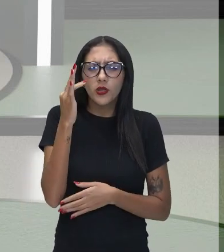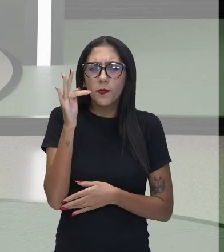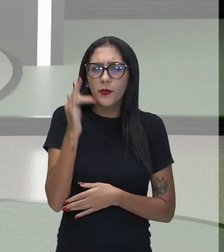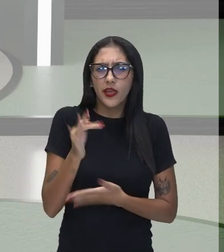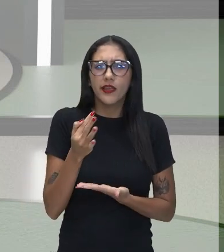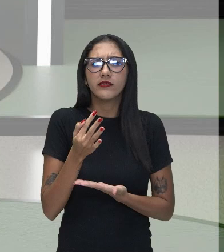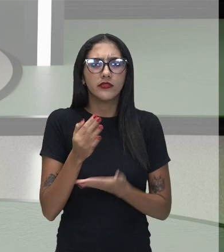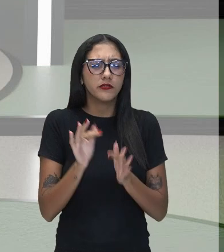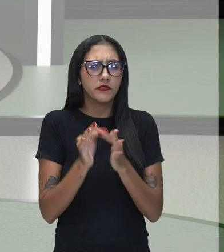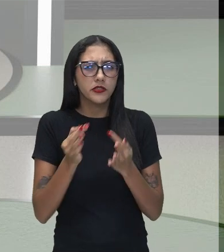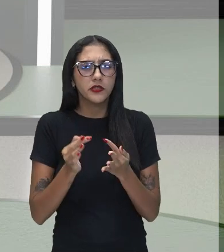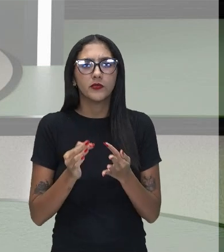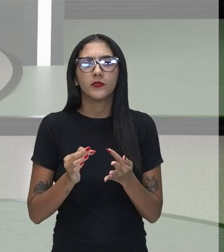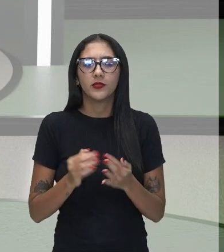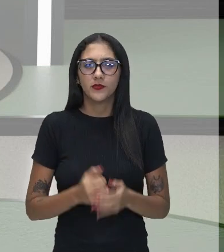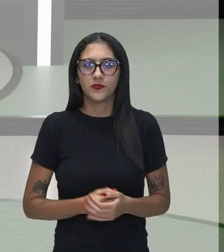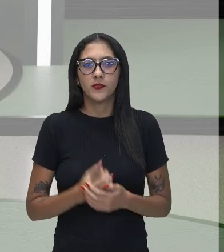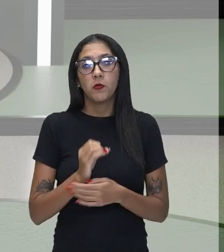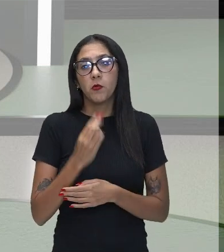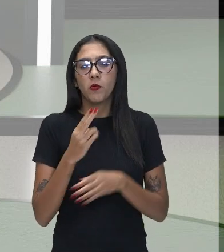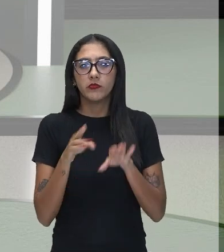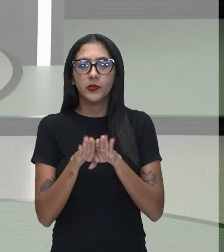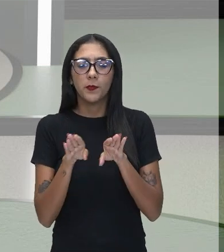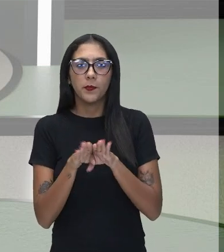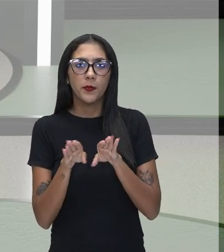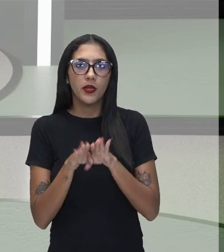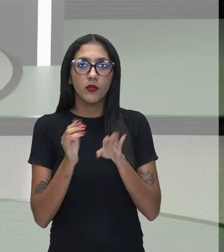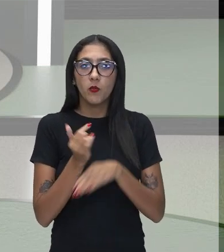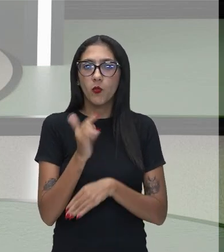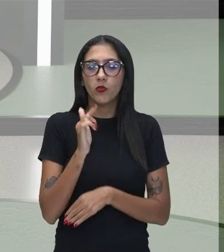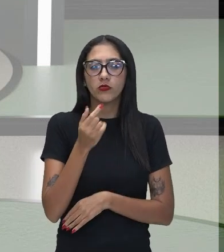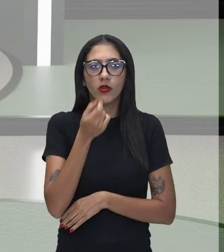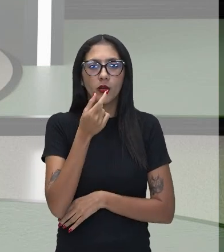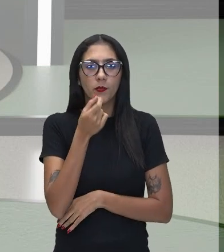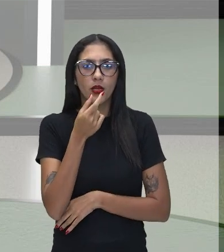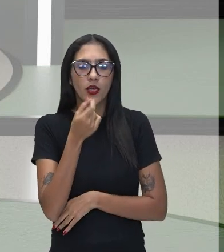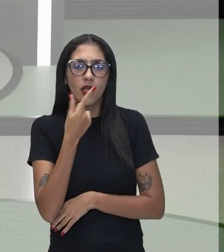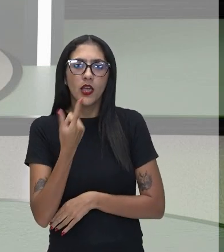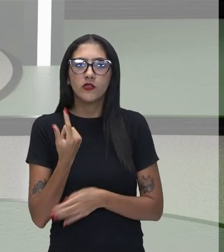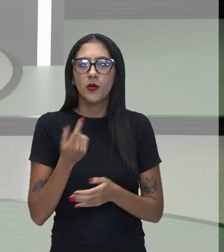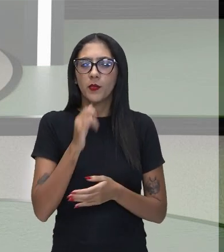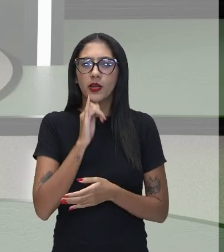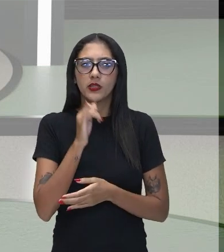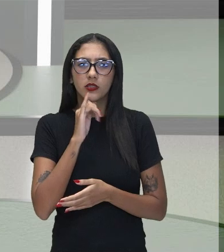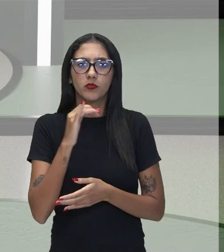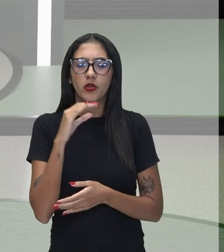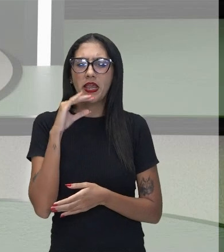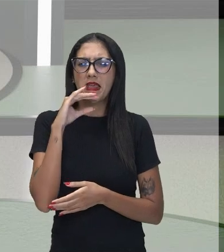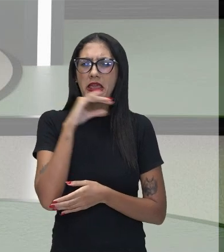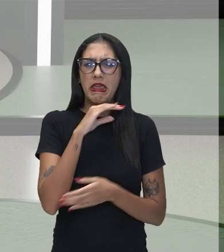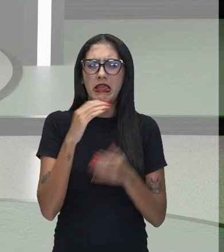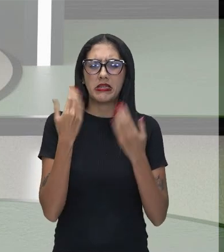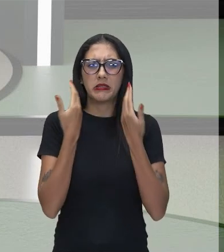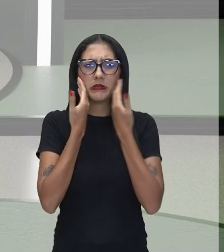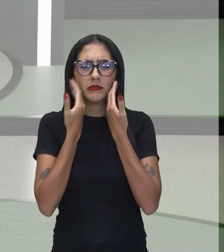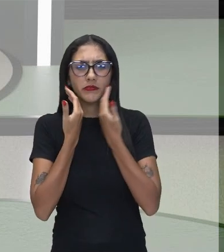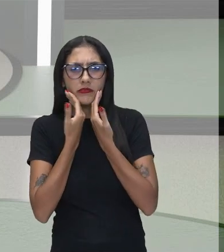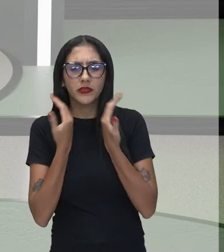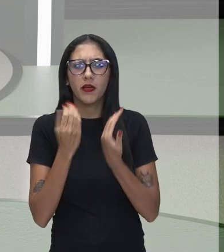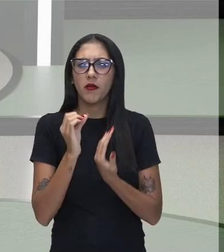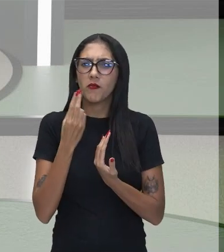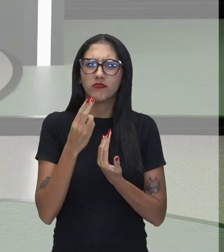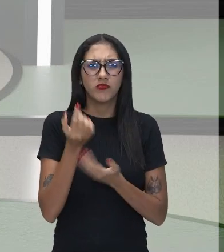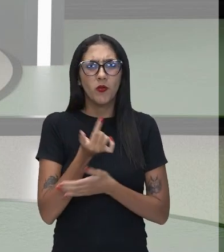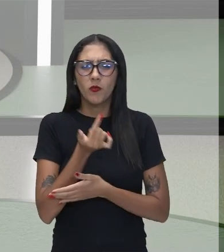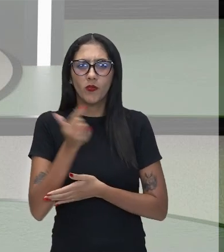de cabeça, né? Ou até mesmo um anti-inflamatório, um antibiótico, pode contar